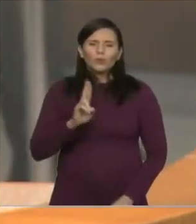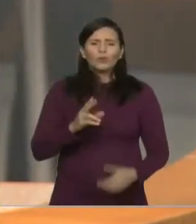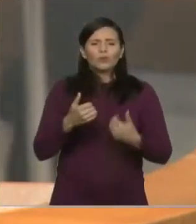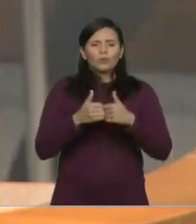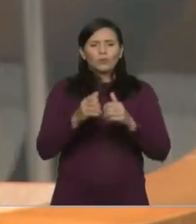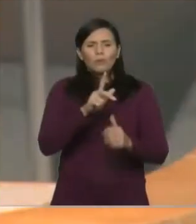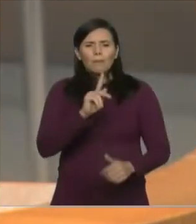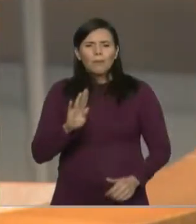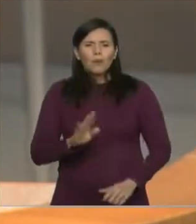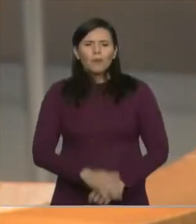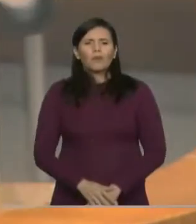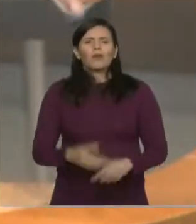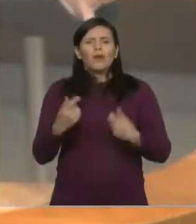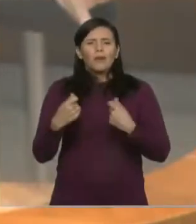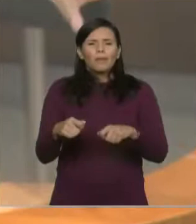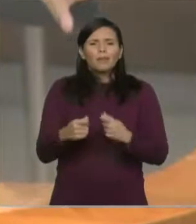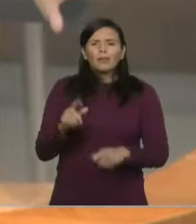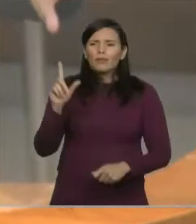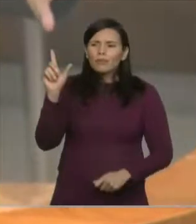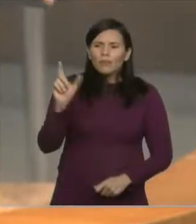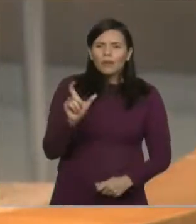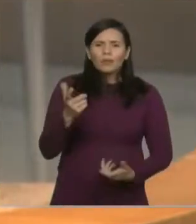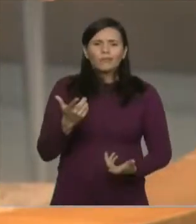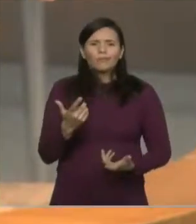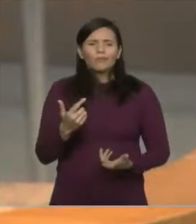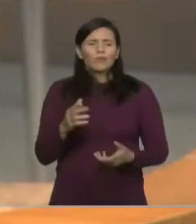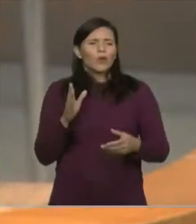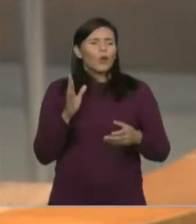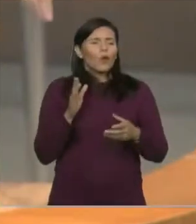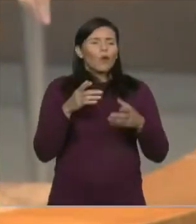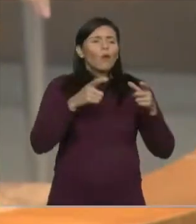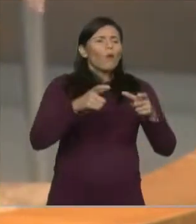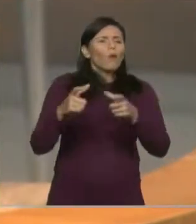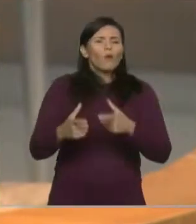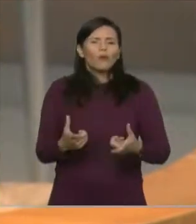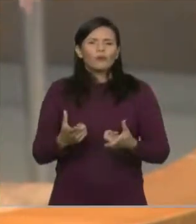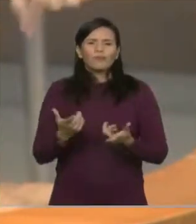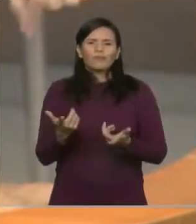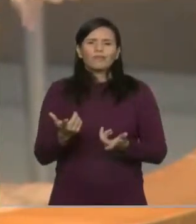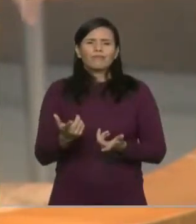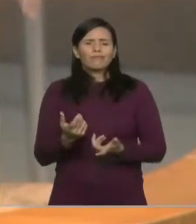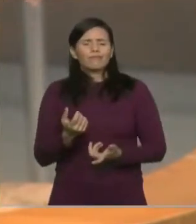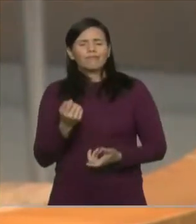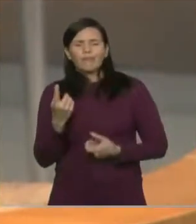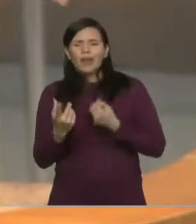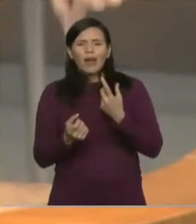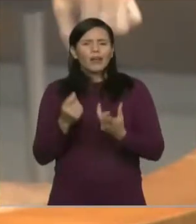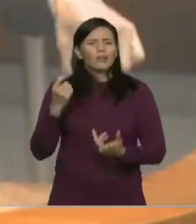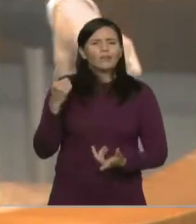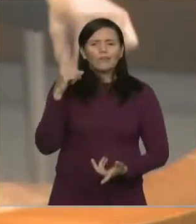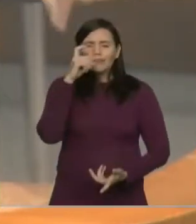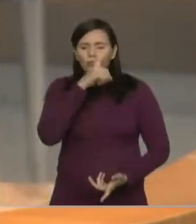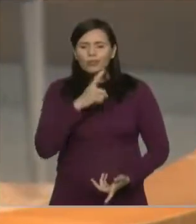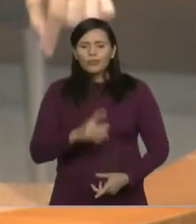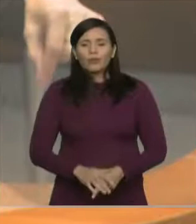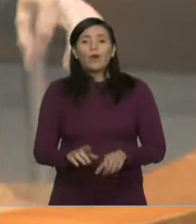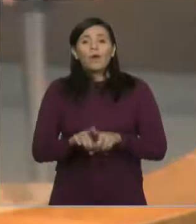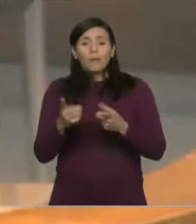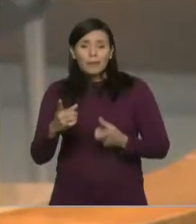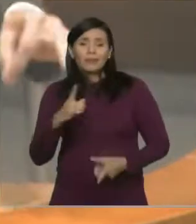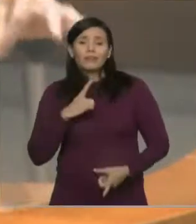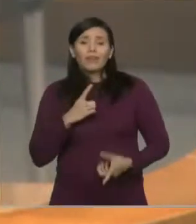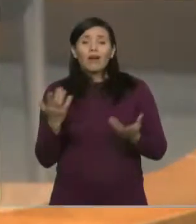enfrentavam em nossa cidade, não mais enfrentarão, pois agora já está em funcionamento nas unidades do Viva, do